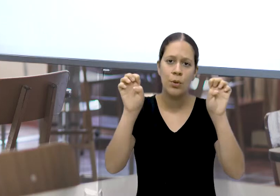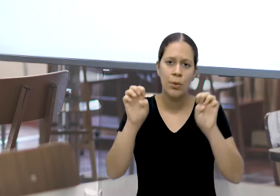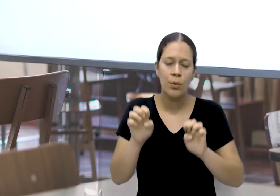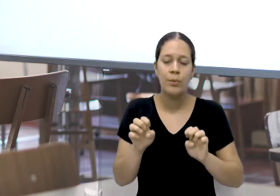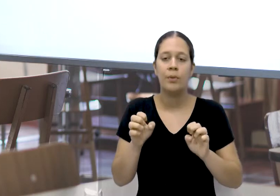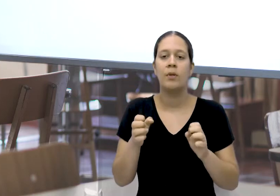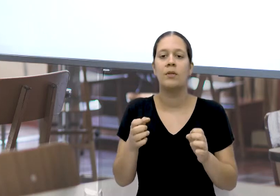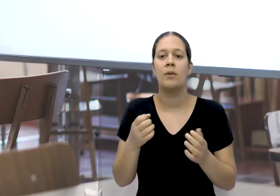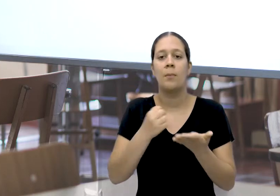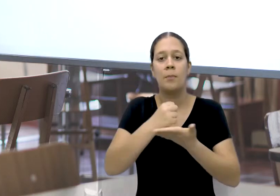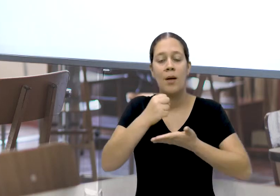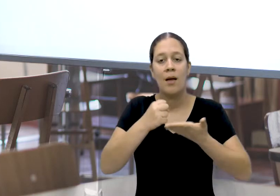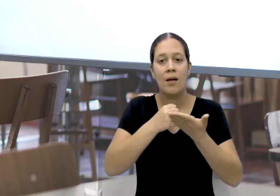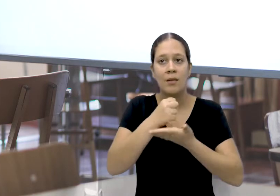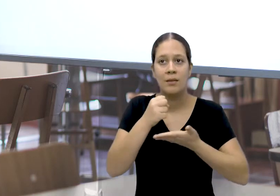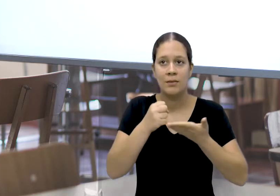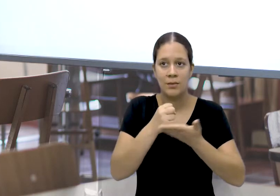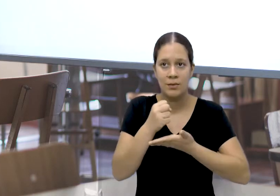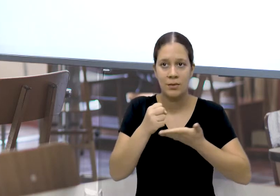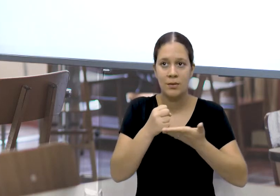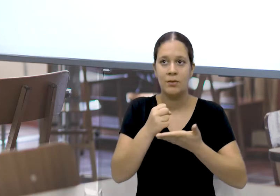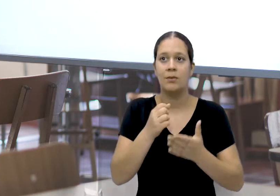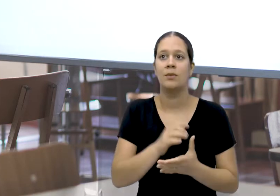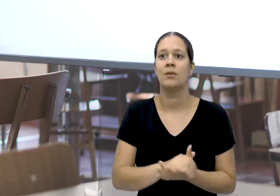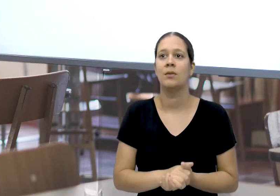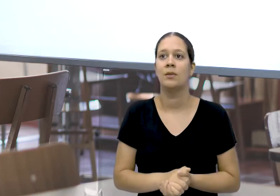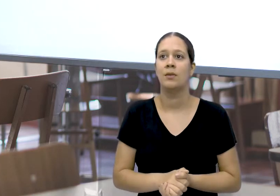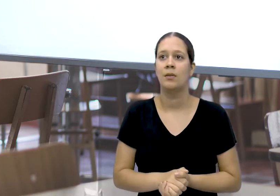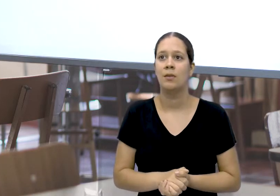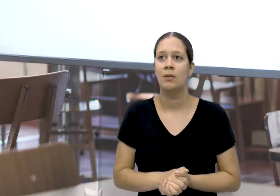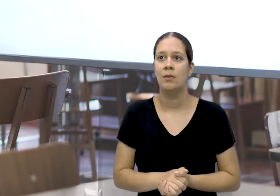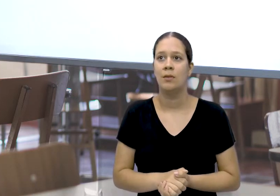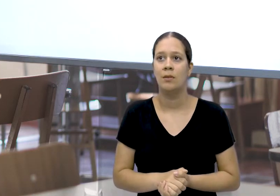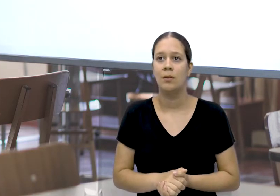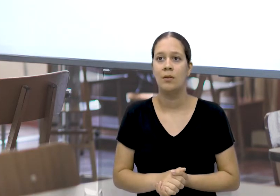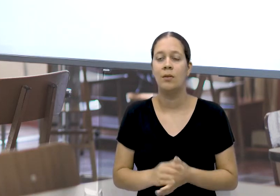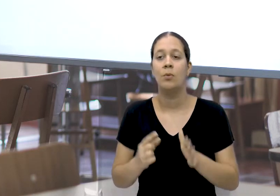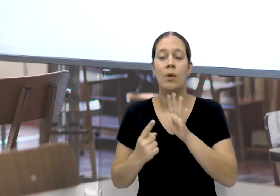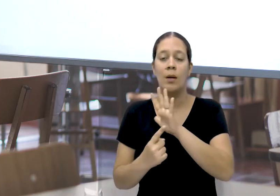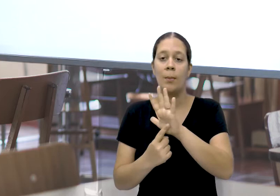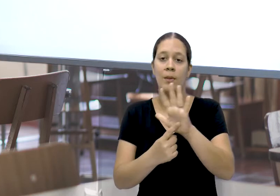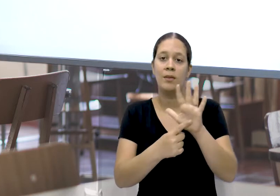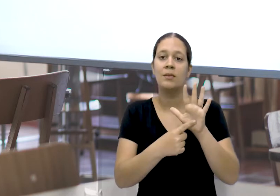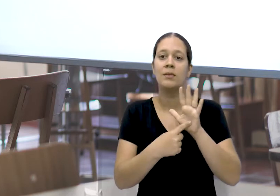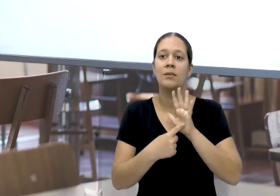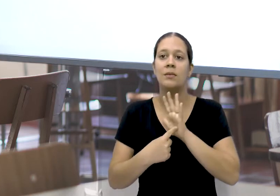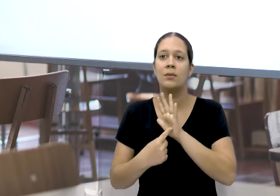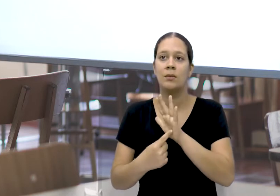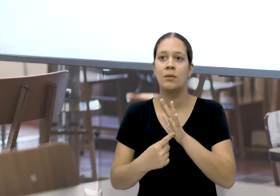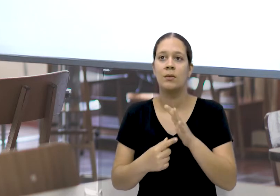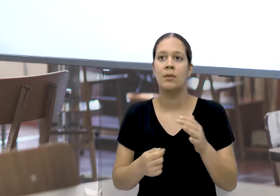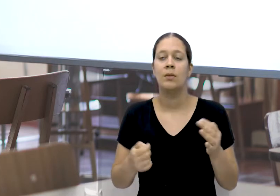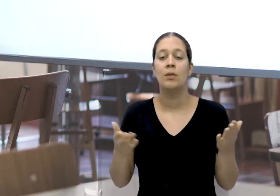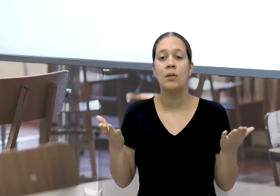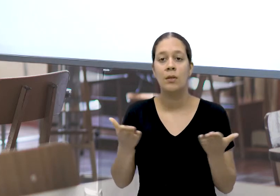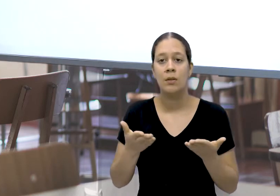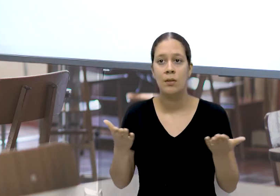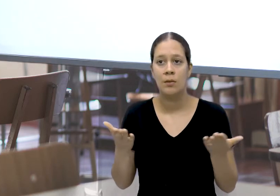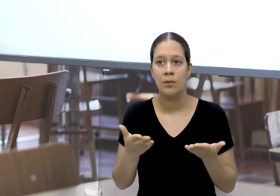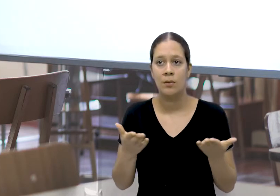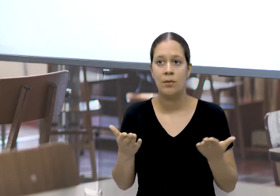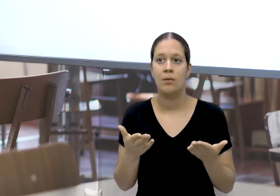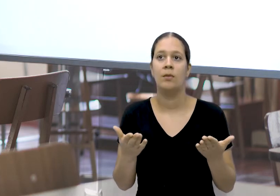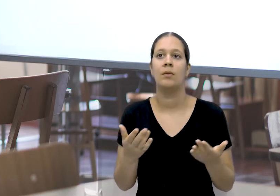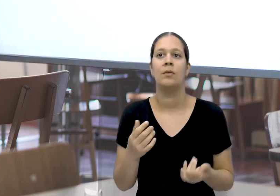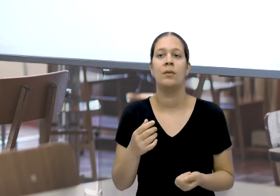sobre personagens, você vai saber sobre o que é que está acontecendo, tá? A